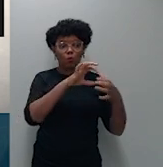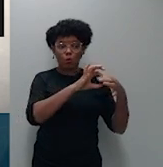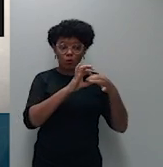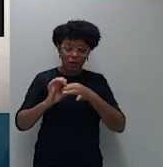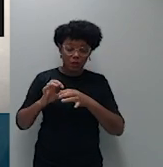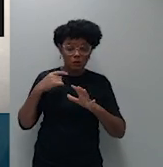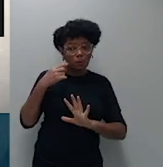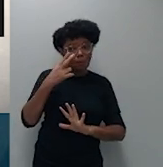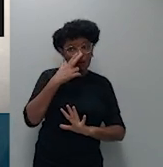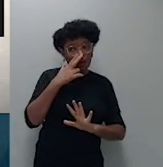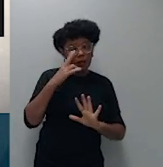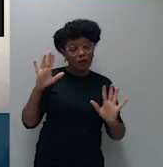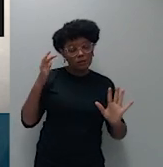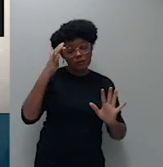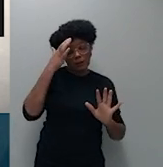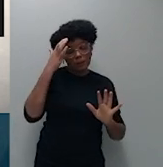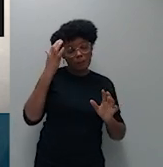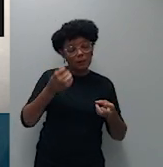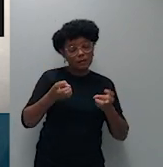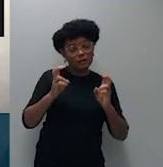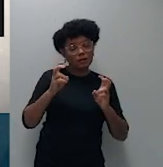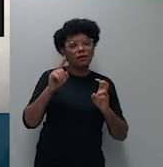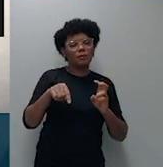ao que parece